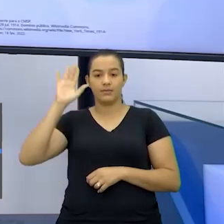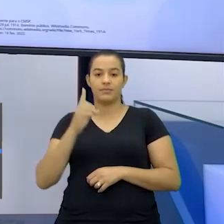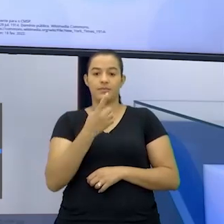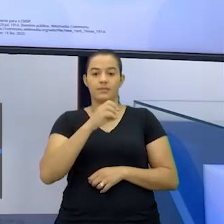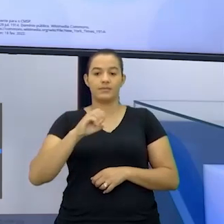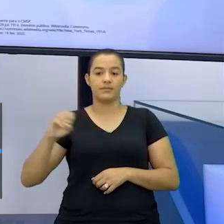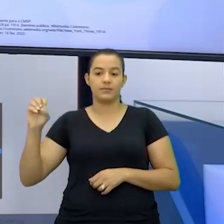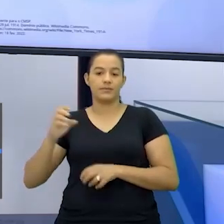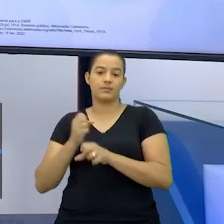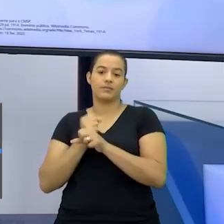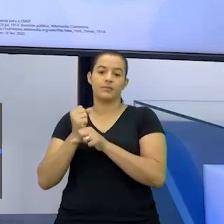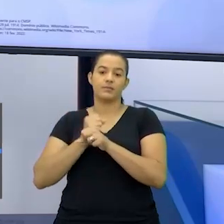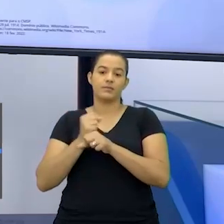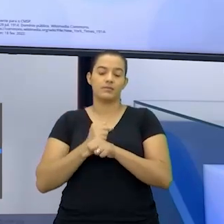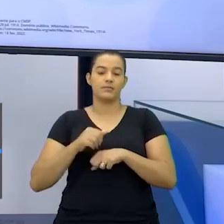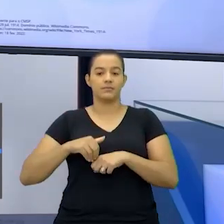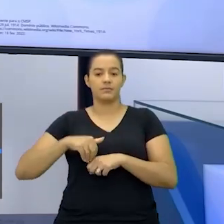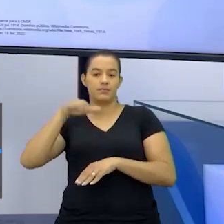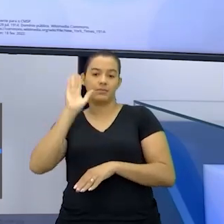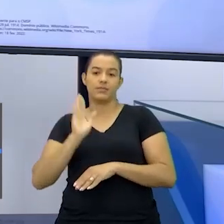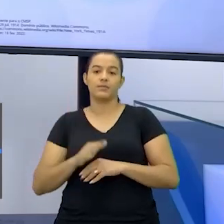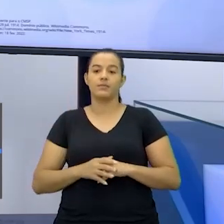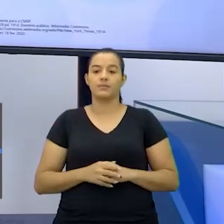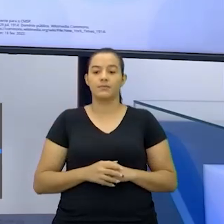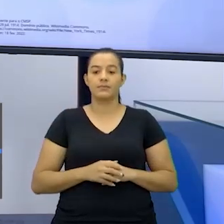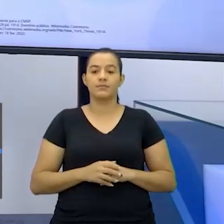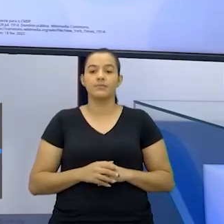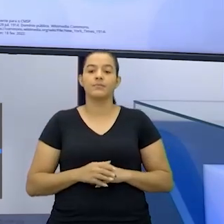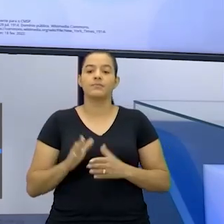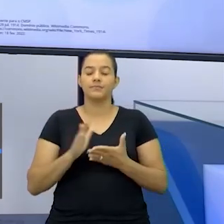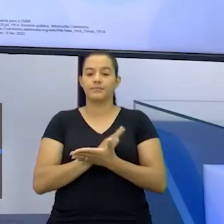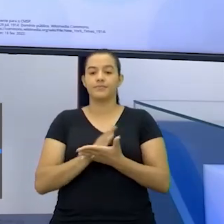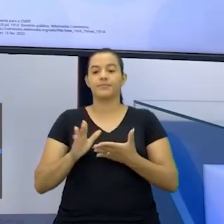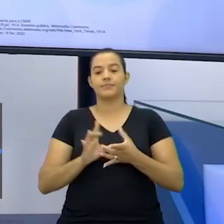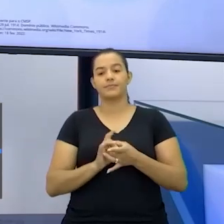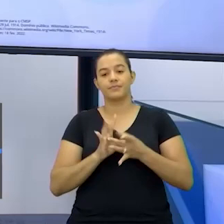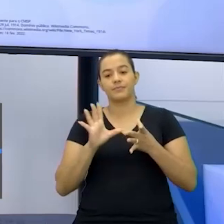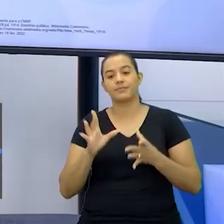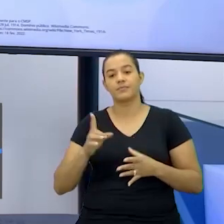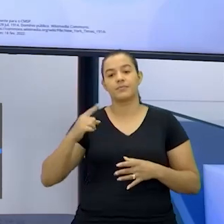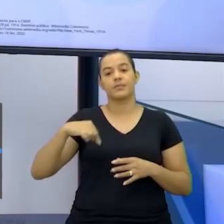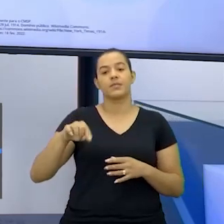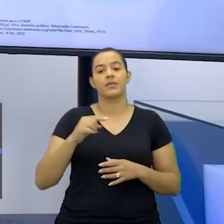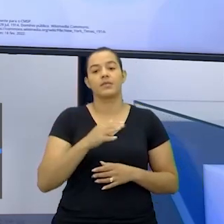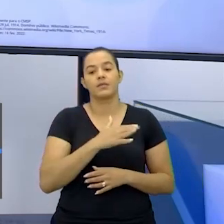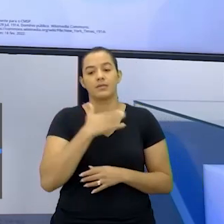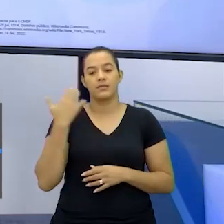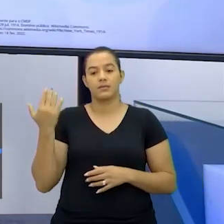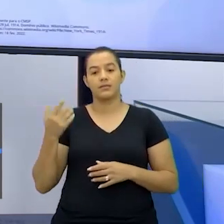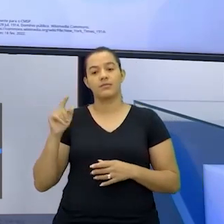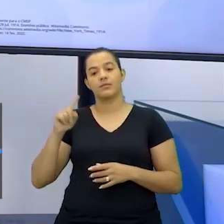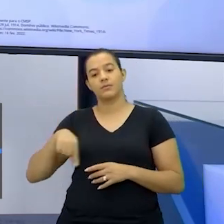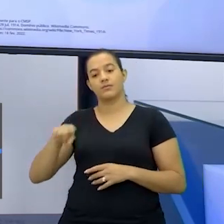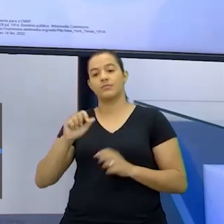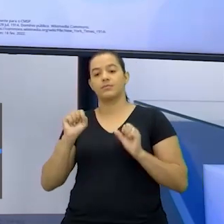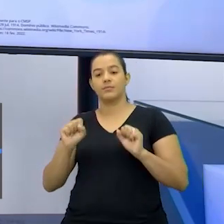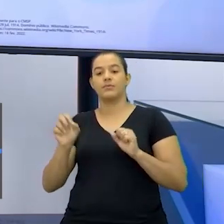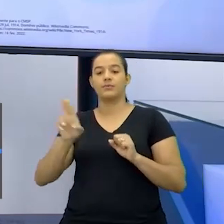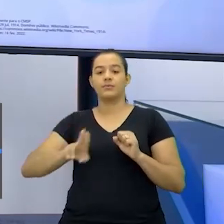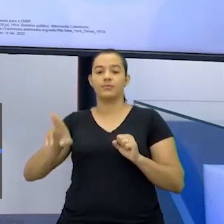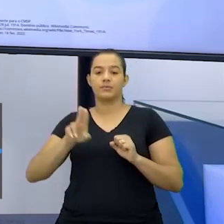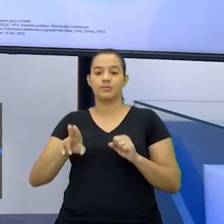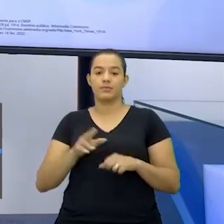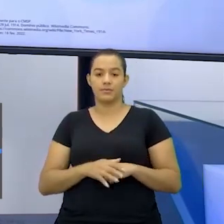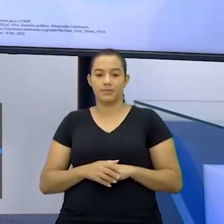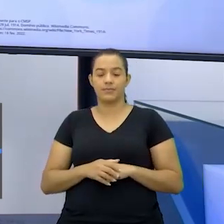né? Então, geralmente está livre para uso. Então, se tem um escritor que ele morreu há mais de 70 anos, a gente pode usar. Por isso, nesta